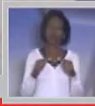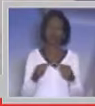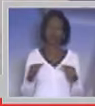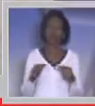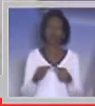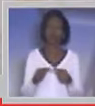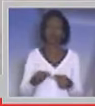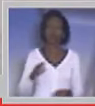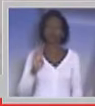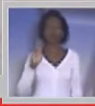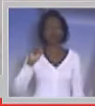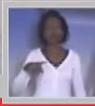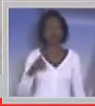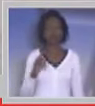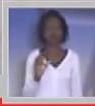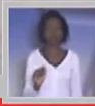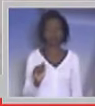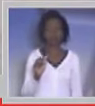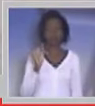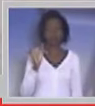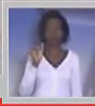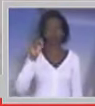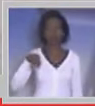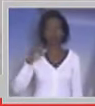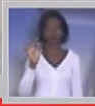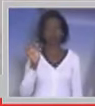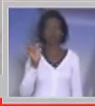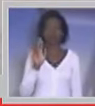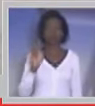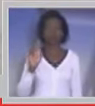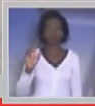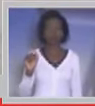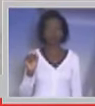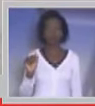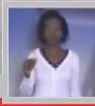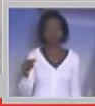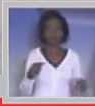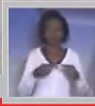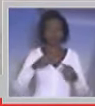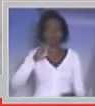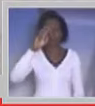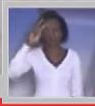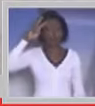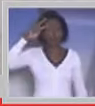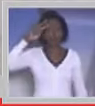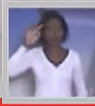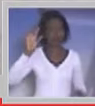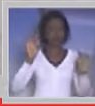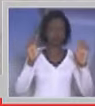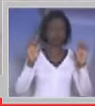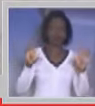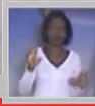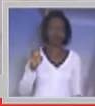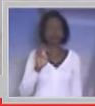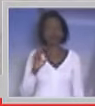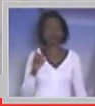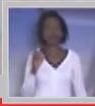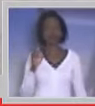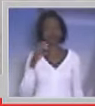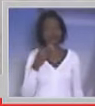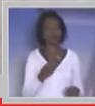de Bandas e fanfarras é um trabalho histórico da rede Municipal é um trabalho consolidado